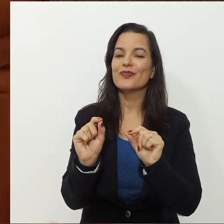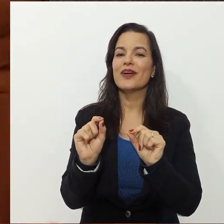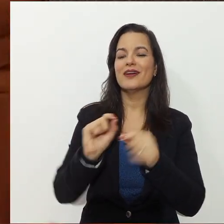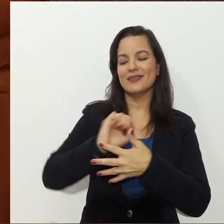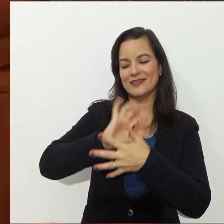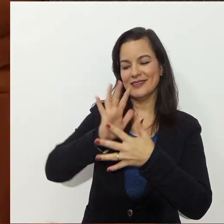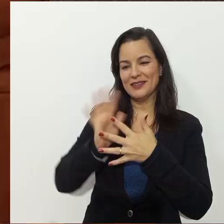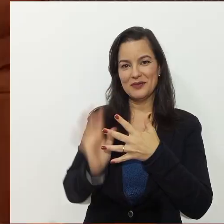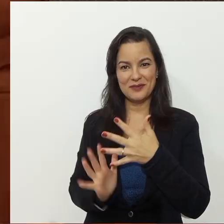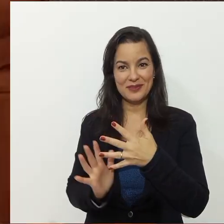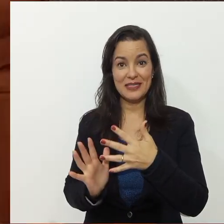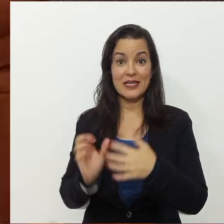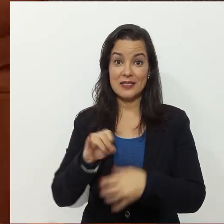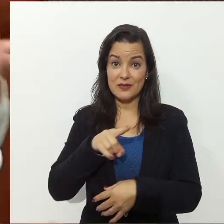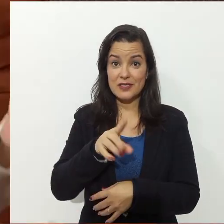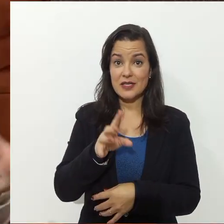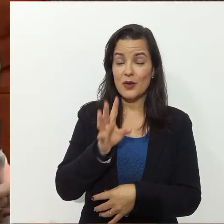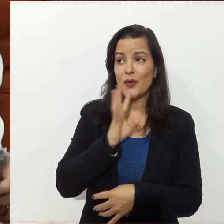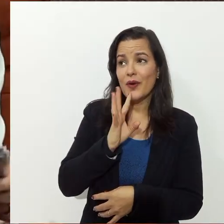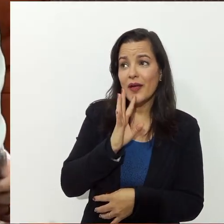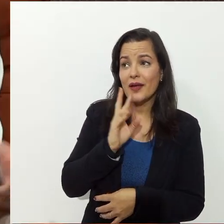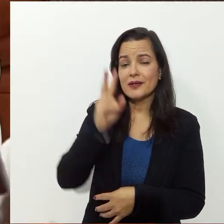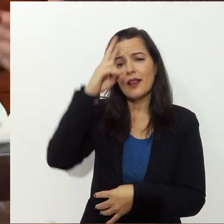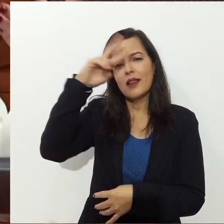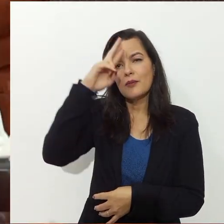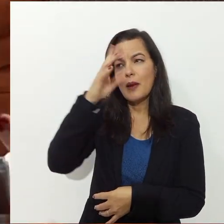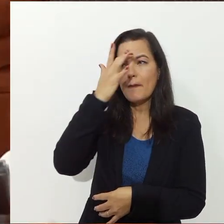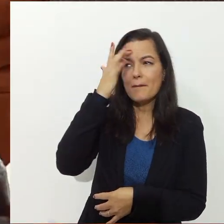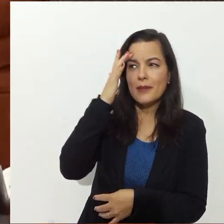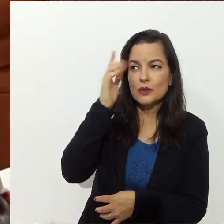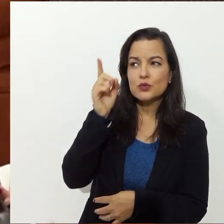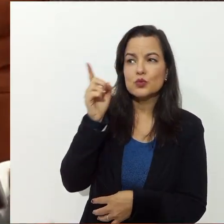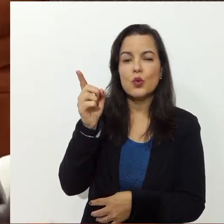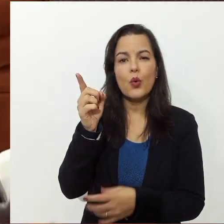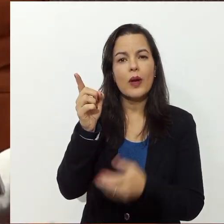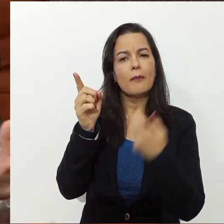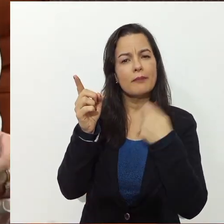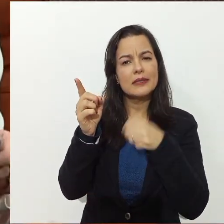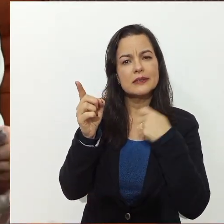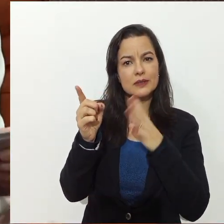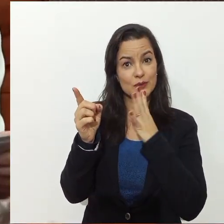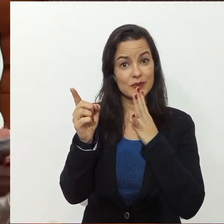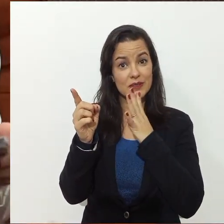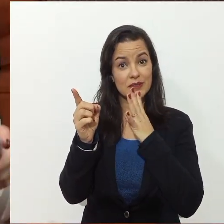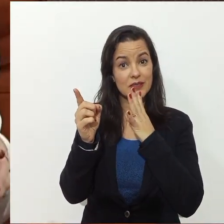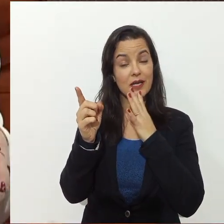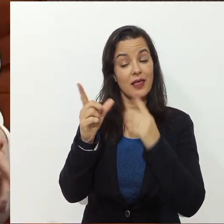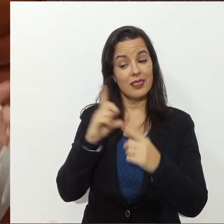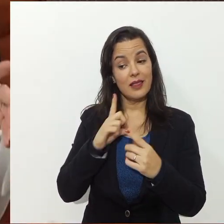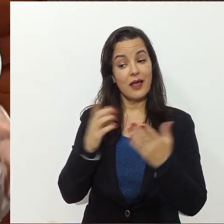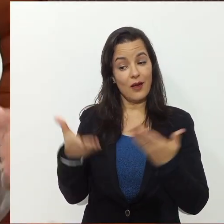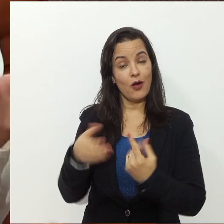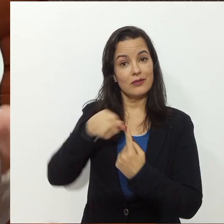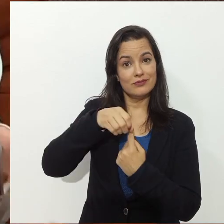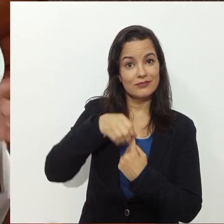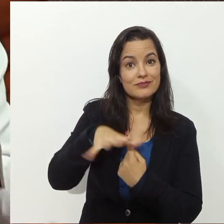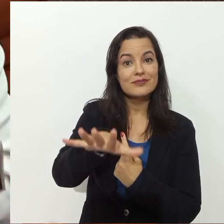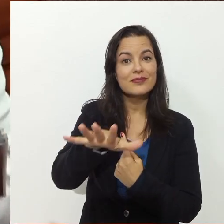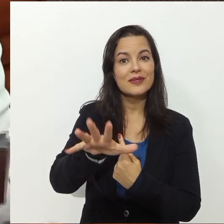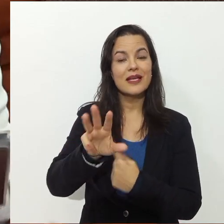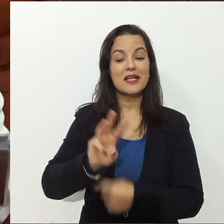de sinais. Se você lembrou de alguém a quem essa nossa consulta tem a sua importância, a sua relevância, nós estamos em transmissão ao vivo pelo site,